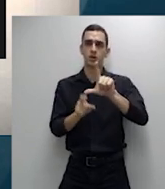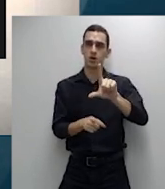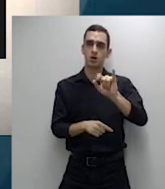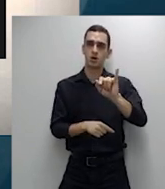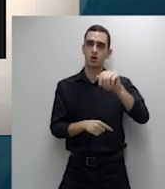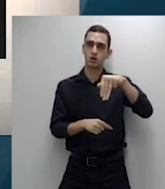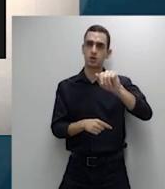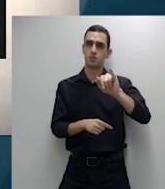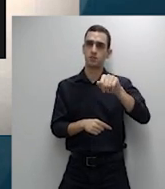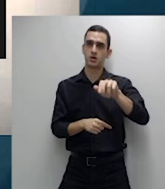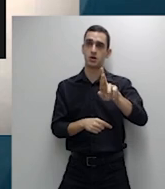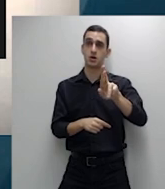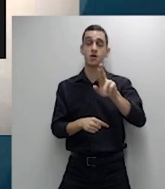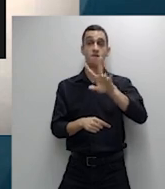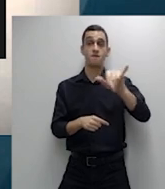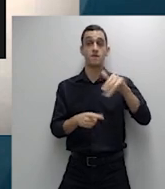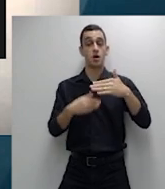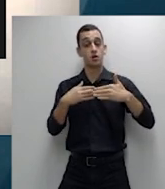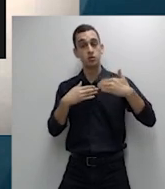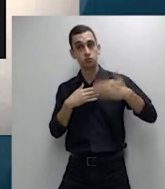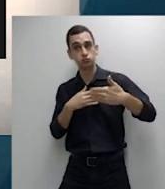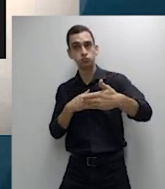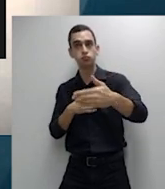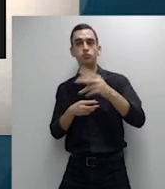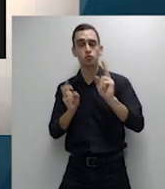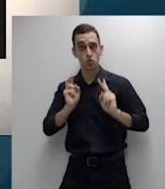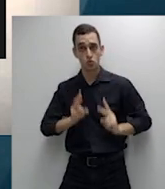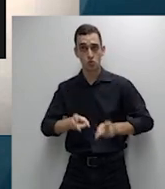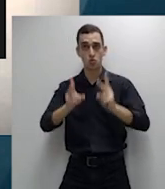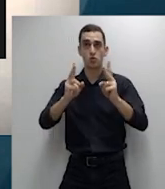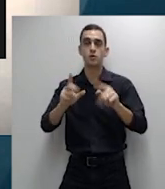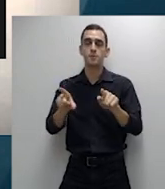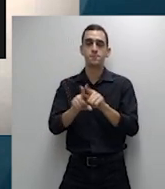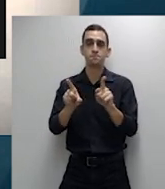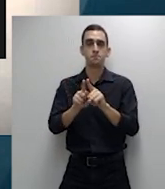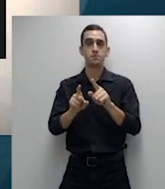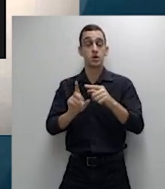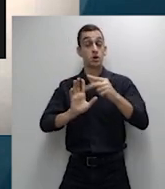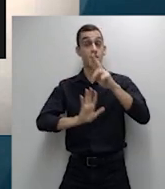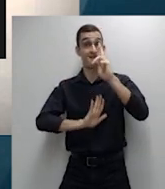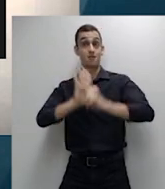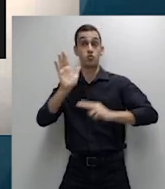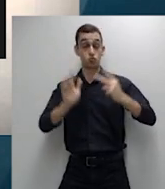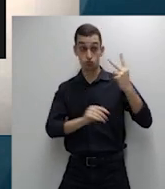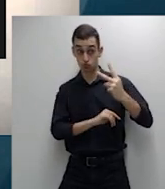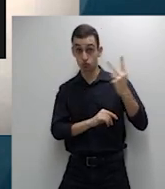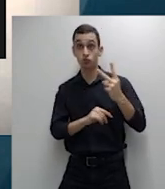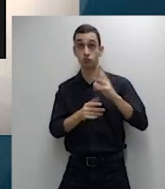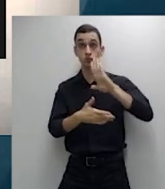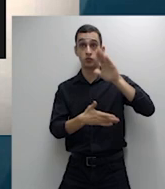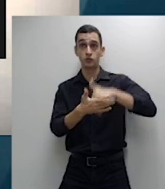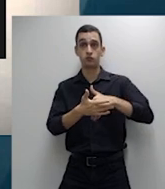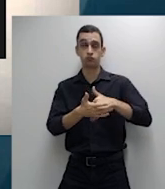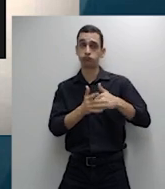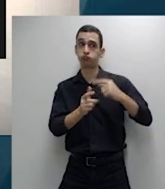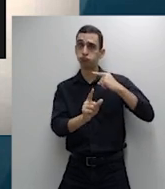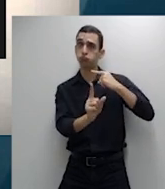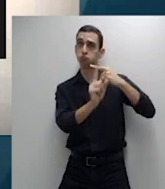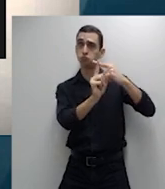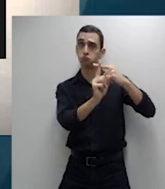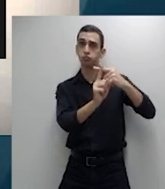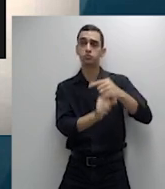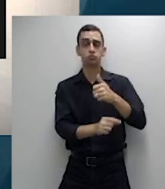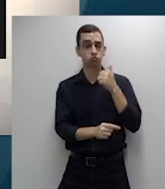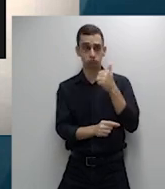subsequente das etapas o segundo relator designado também votou favorável né Apresentou um relatório com voto favorável